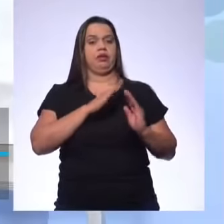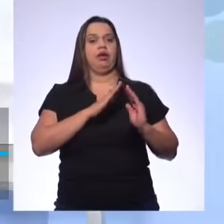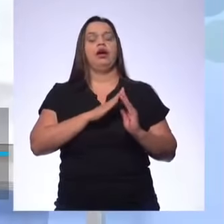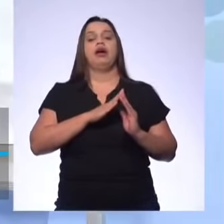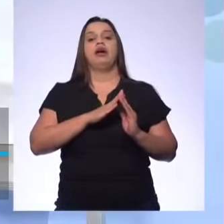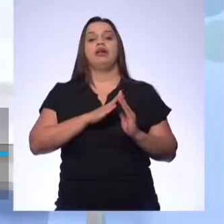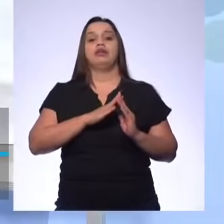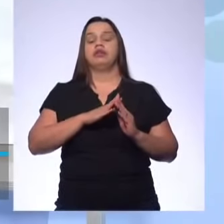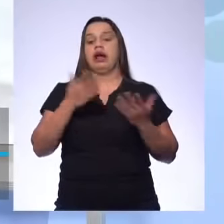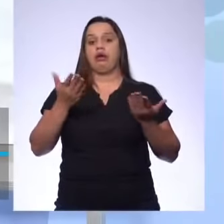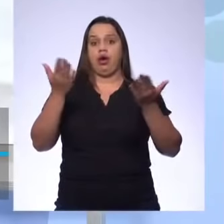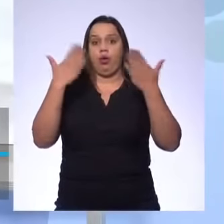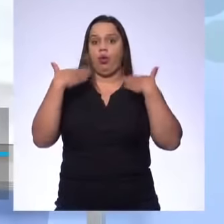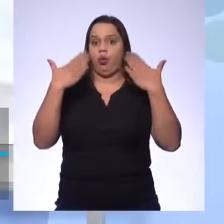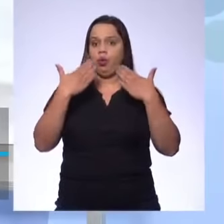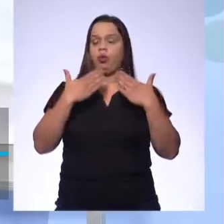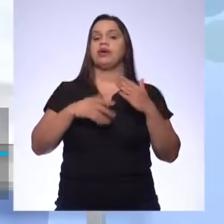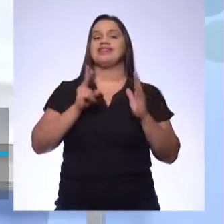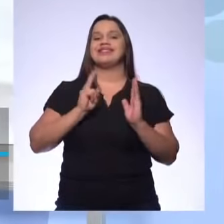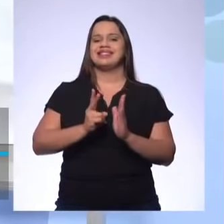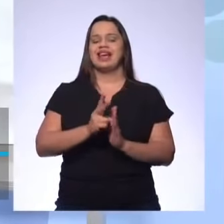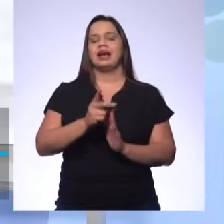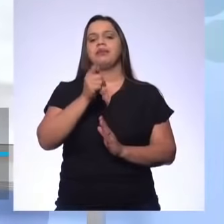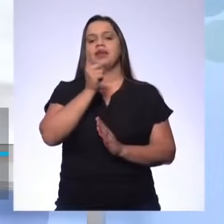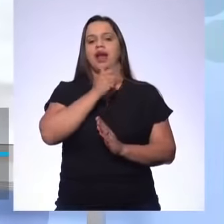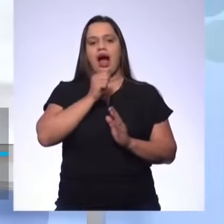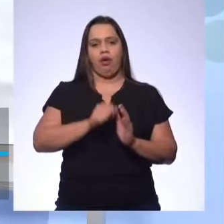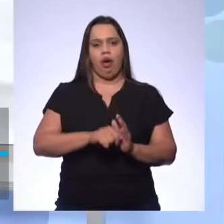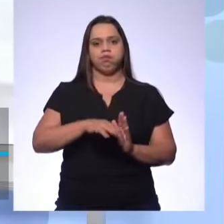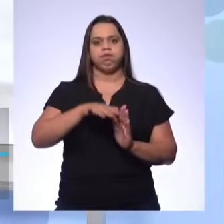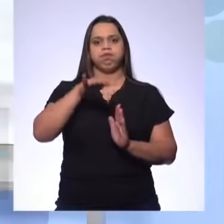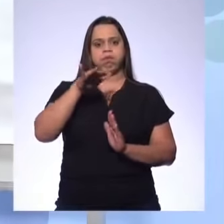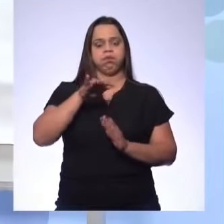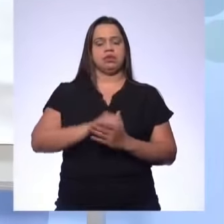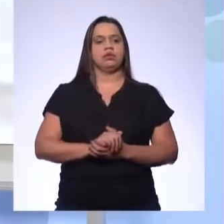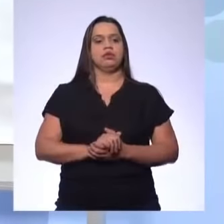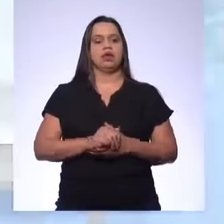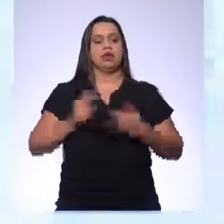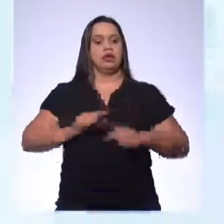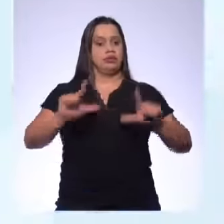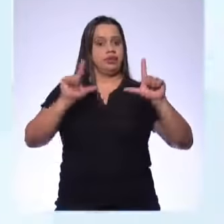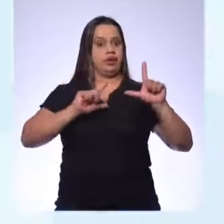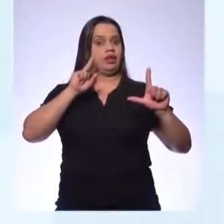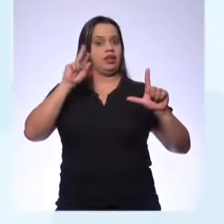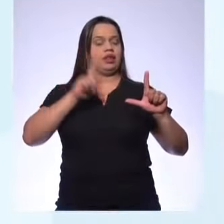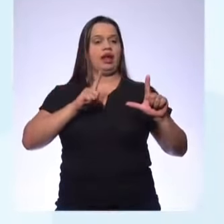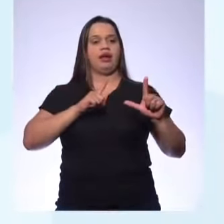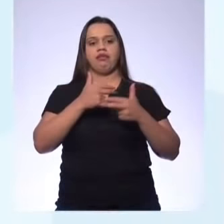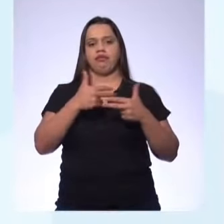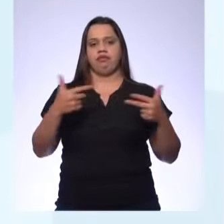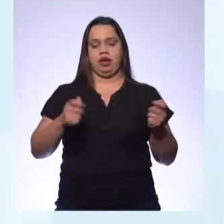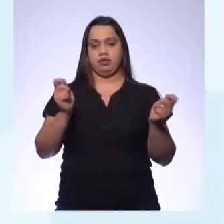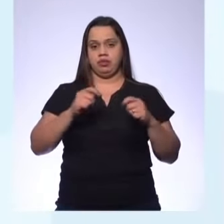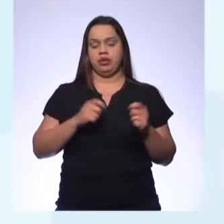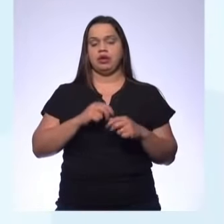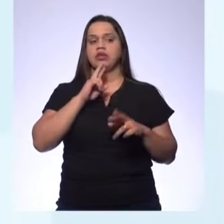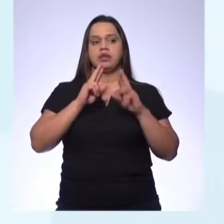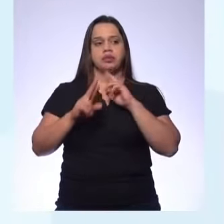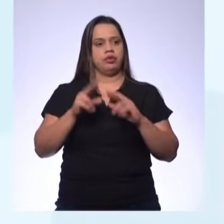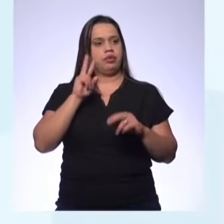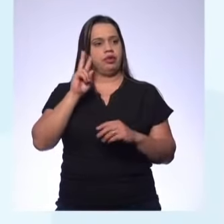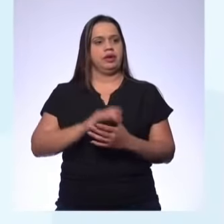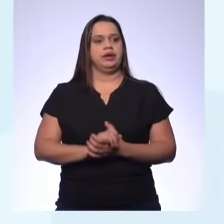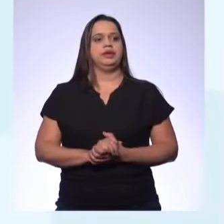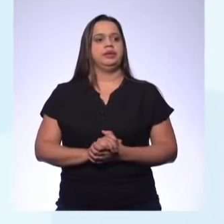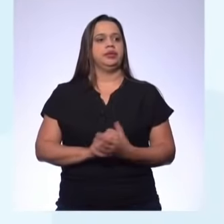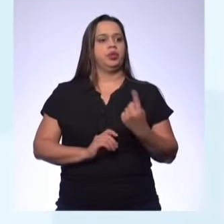verão, né? Aqui na tela, nós temos várias possibilidades de resposta, tá bom? Põe ali para mim, diretor. Yes, my community